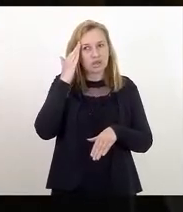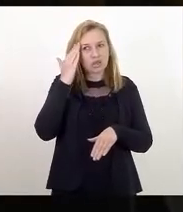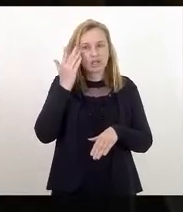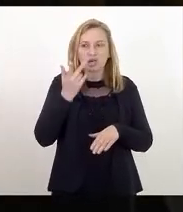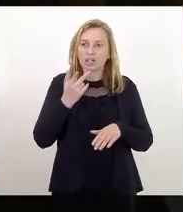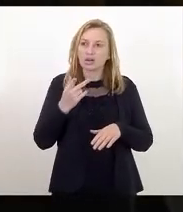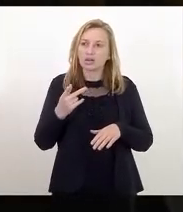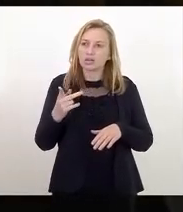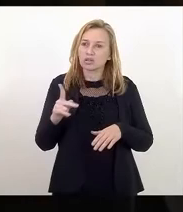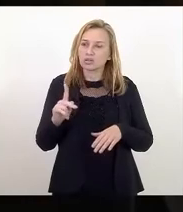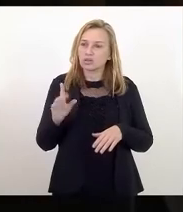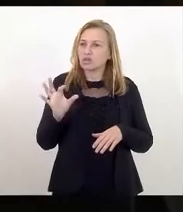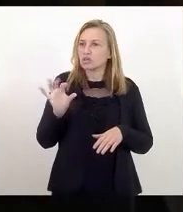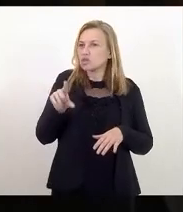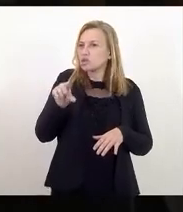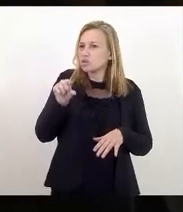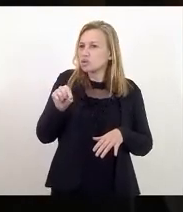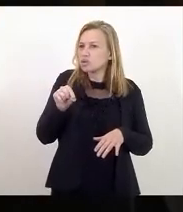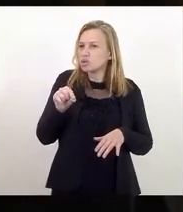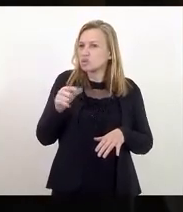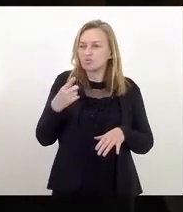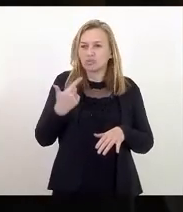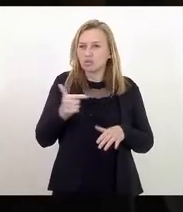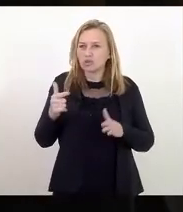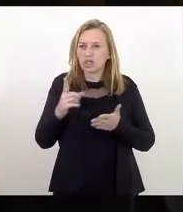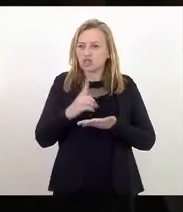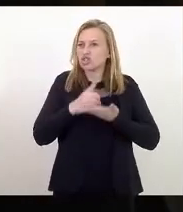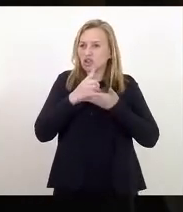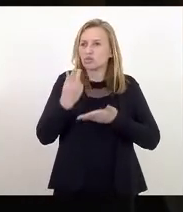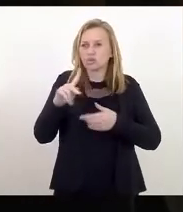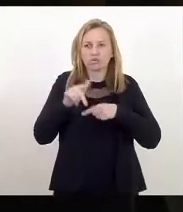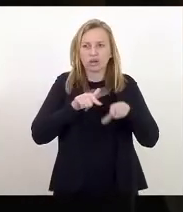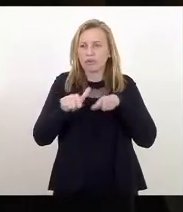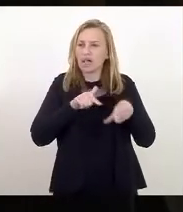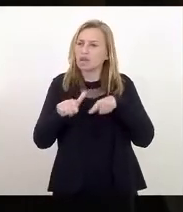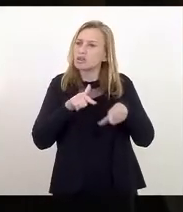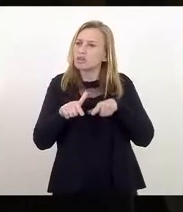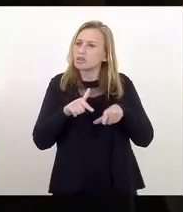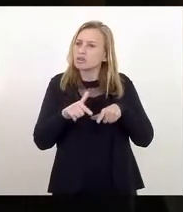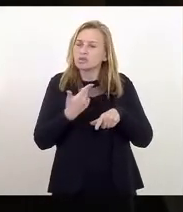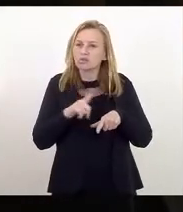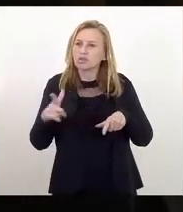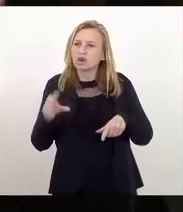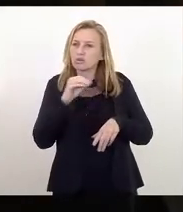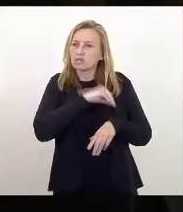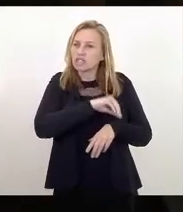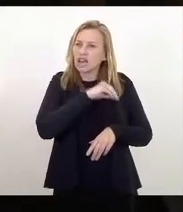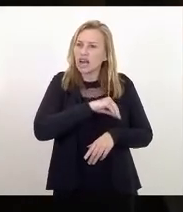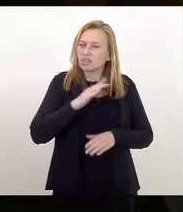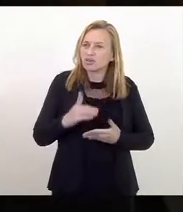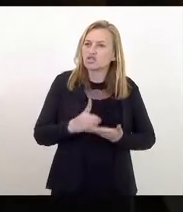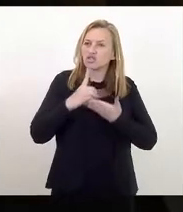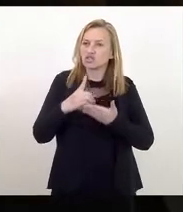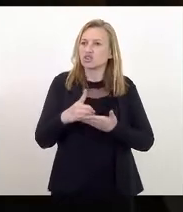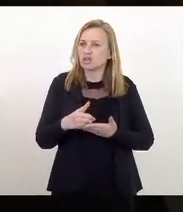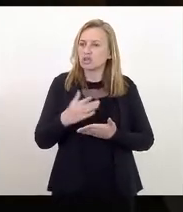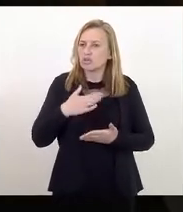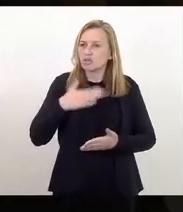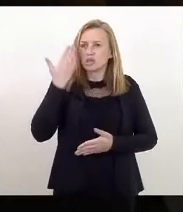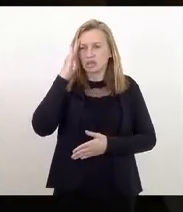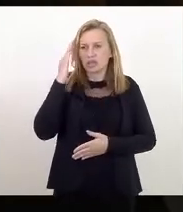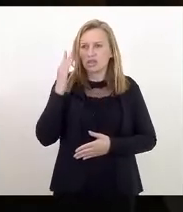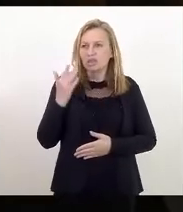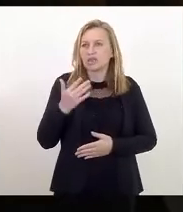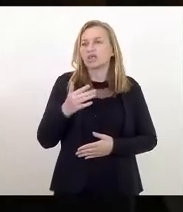suas garantias, você não tem dignidade no seu trabalho, você não tem um salário digno, na minha concepção também